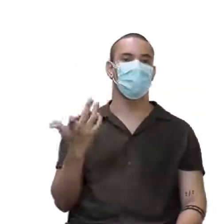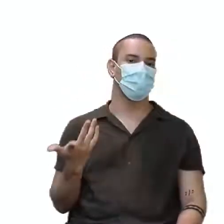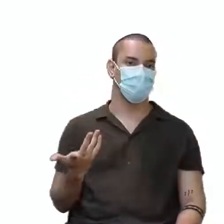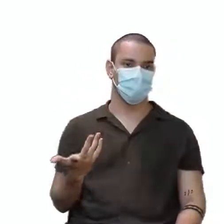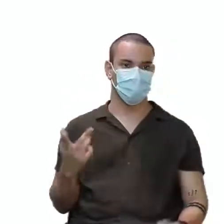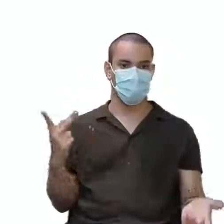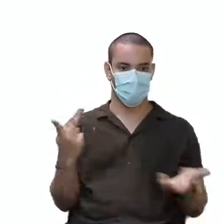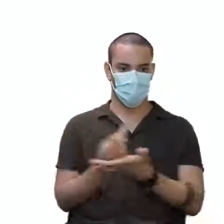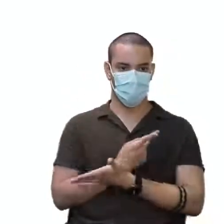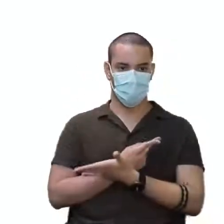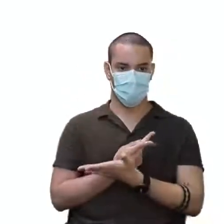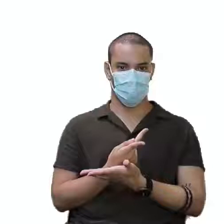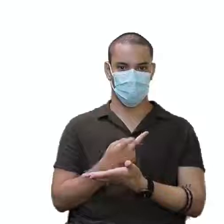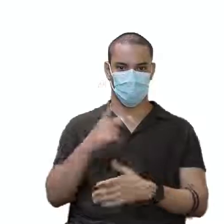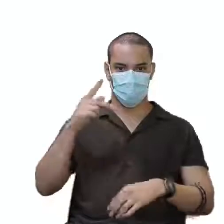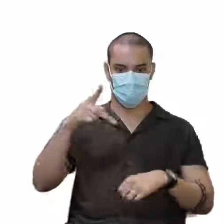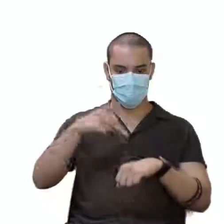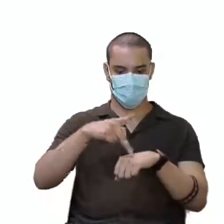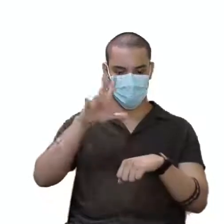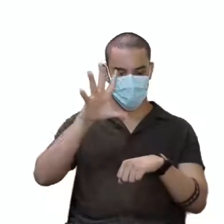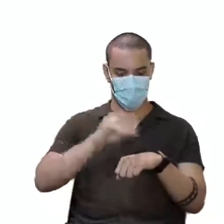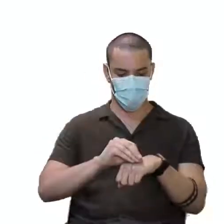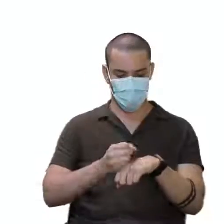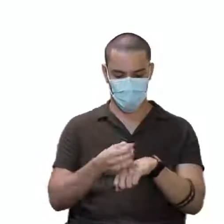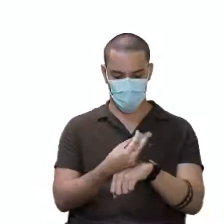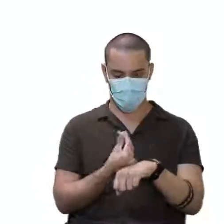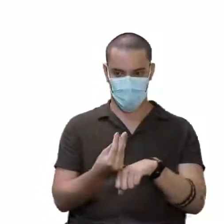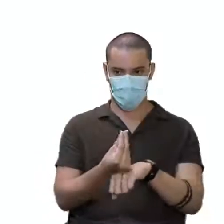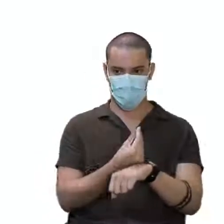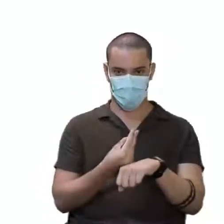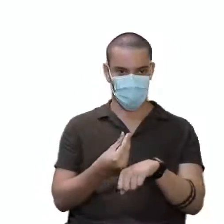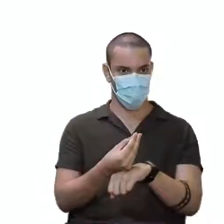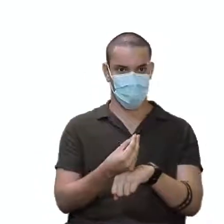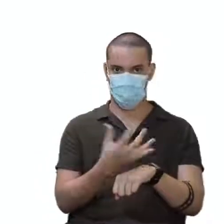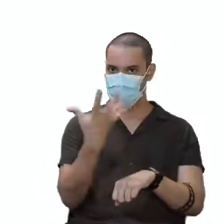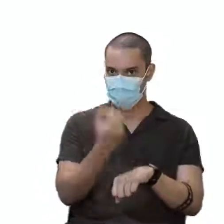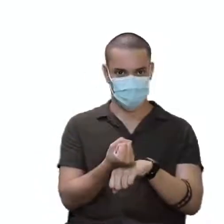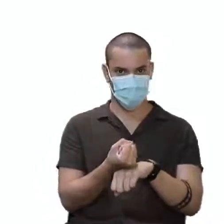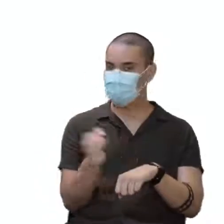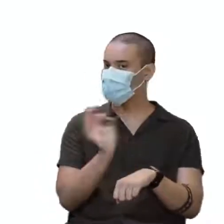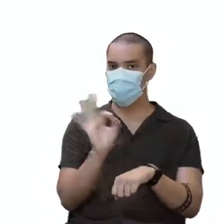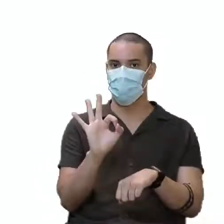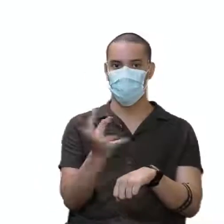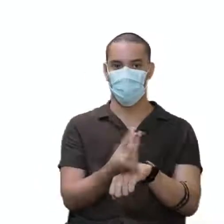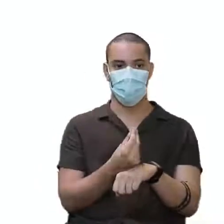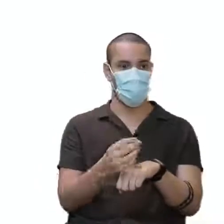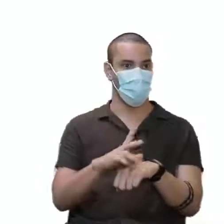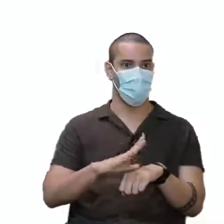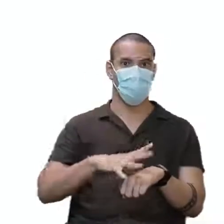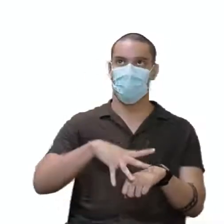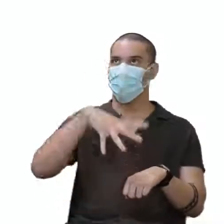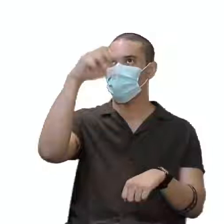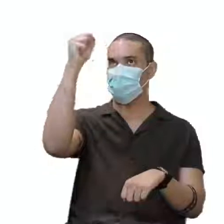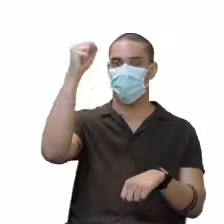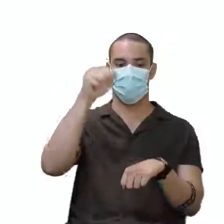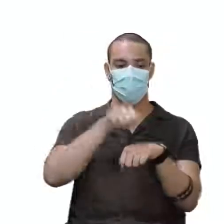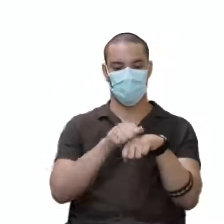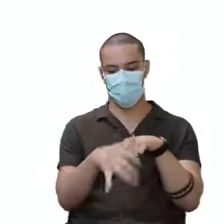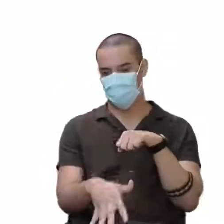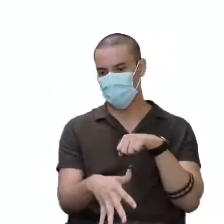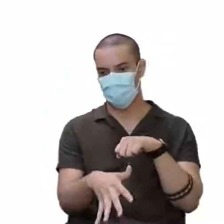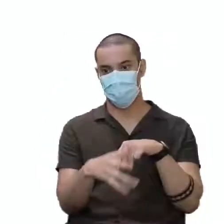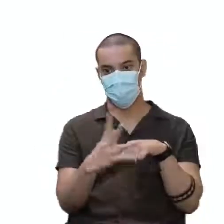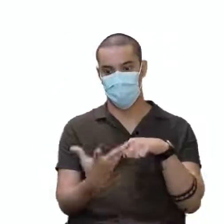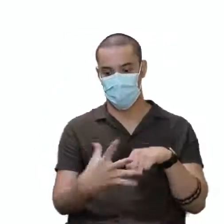vai acontecer com a água quando ela bate na rocha? A rocha não vai absorver nada. A água vai passar, escorrer e cair